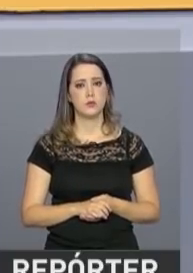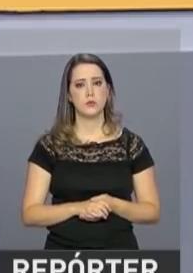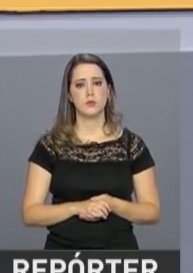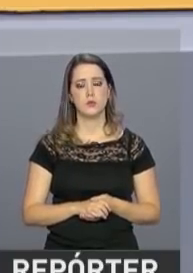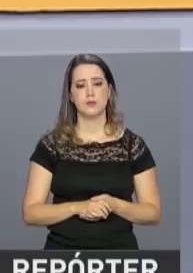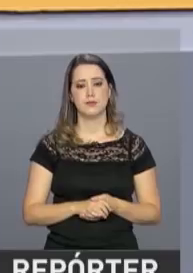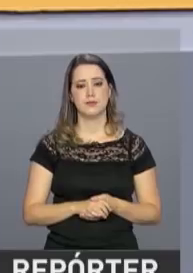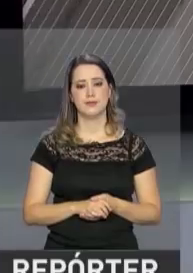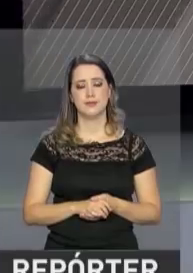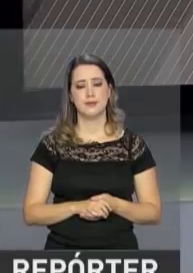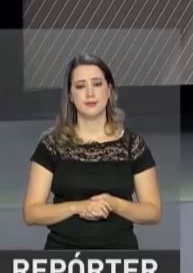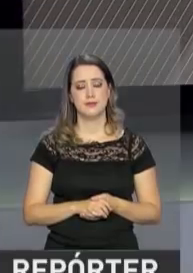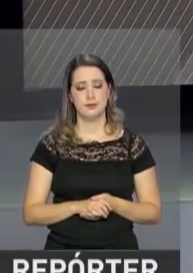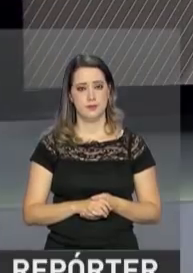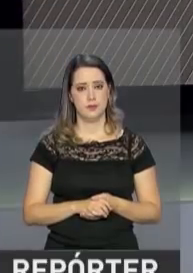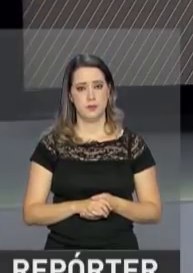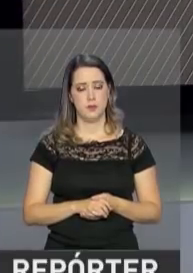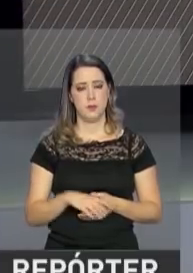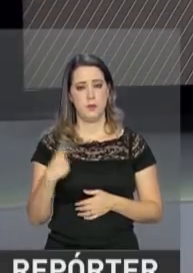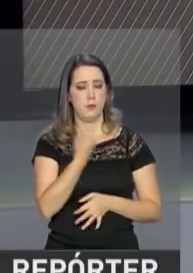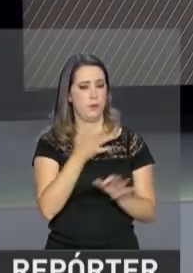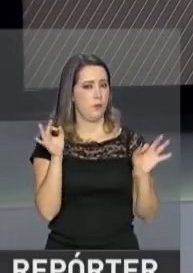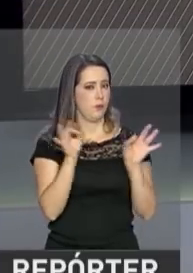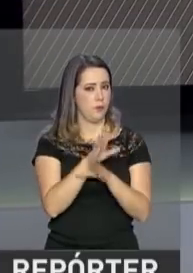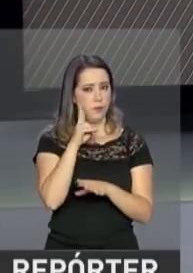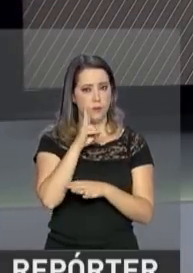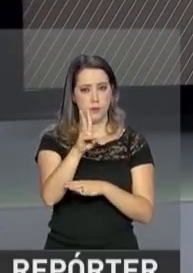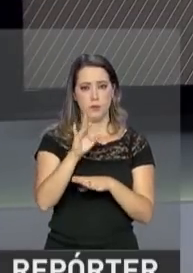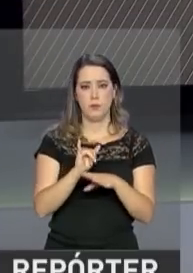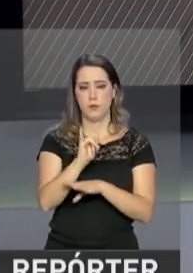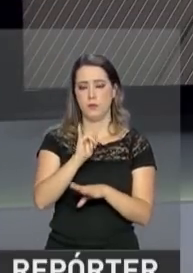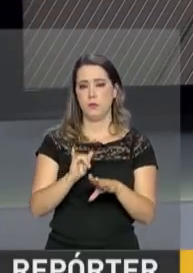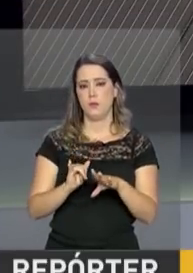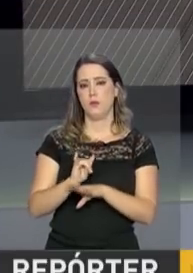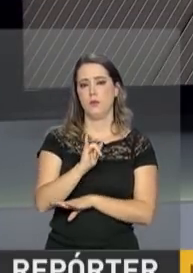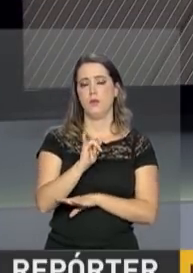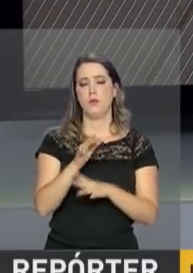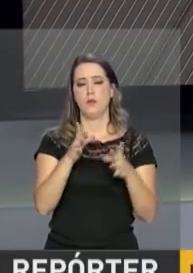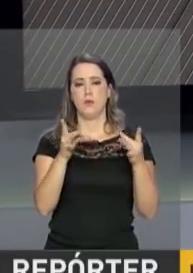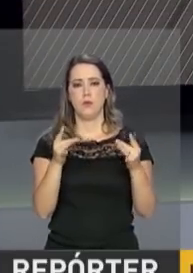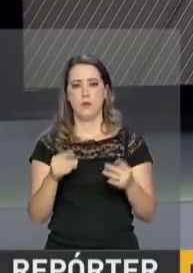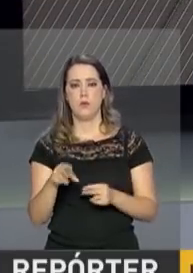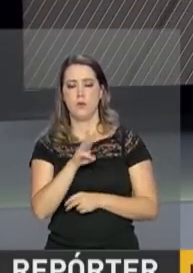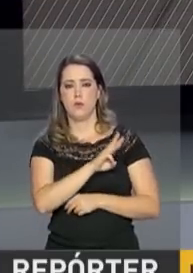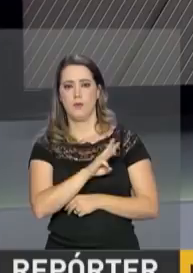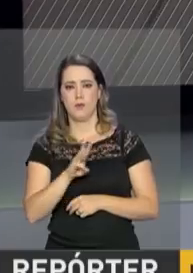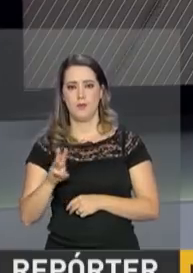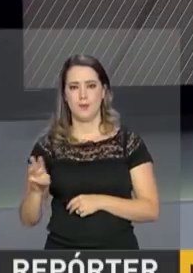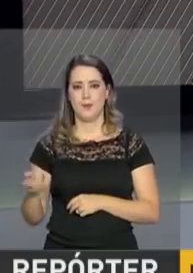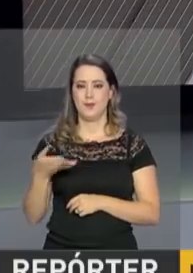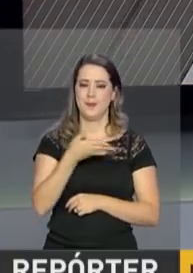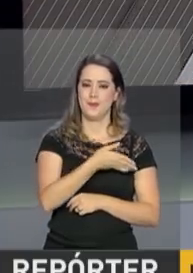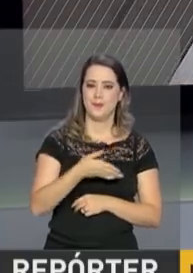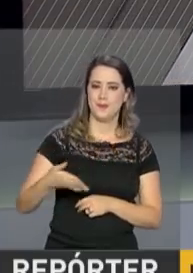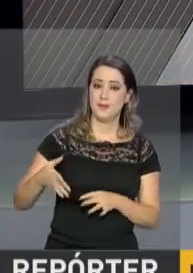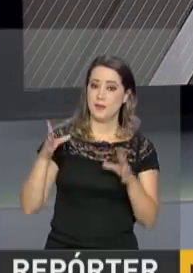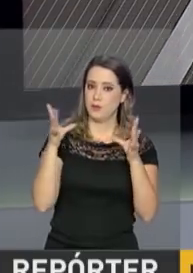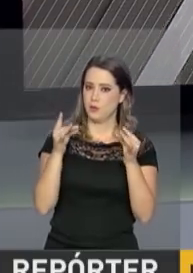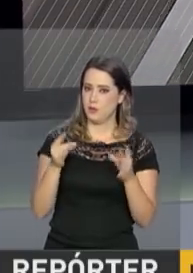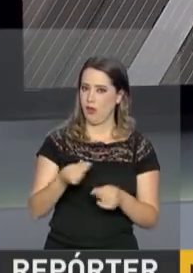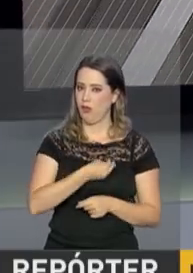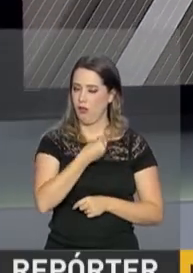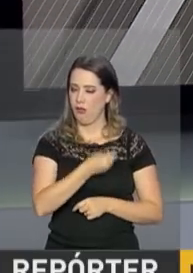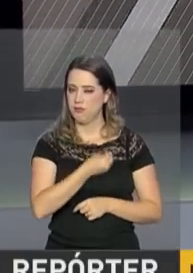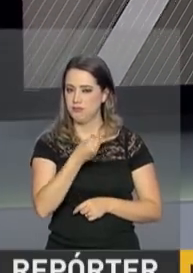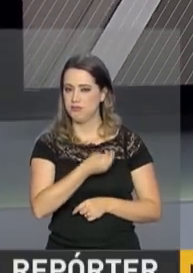e gestão nós ficamos por aqui você pode rever as reportagens no youtube ea programação ao vivo está